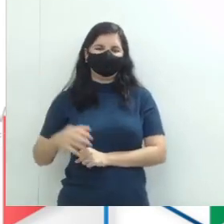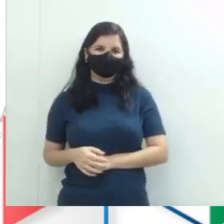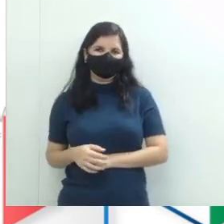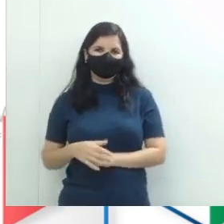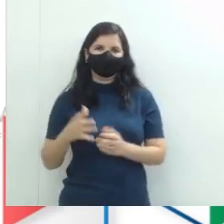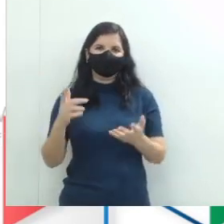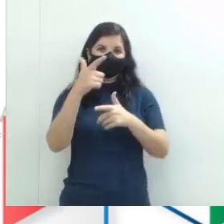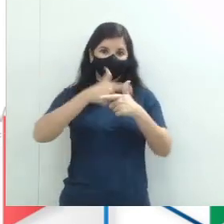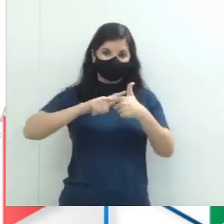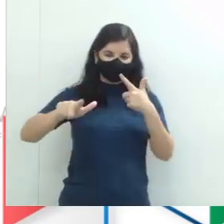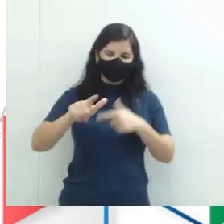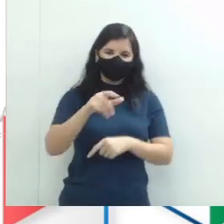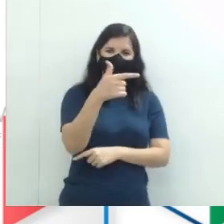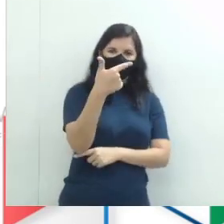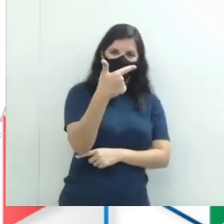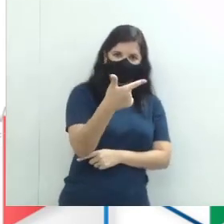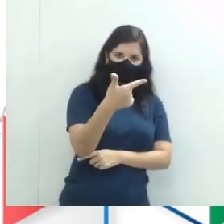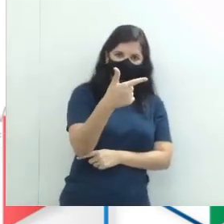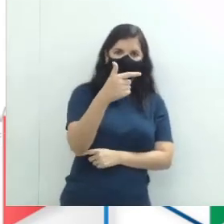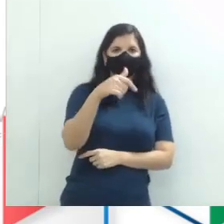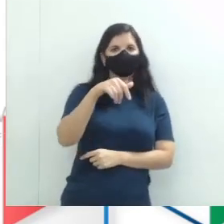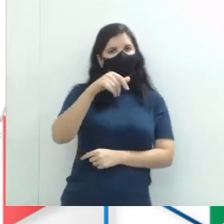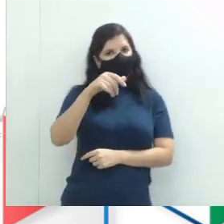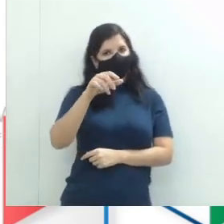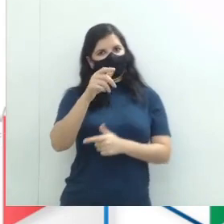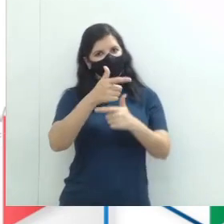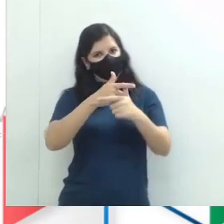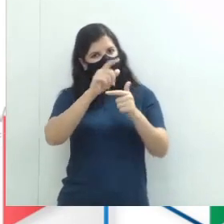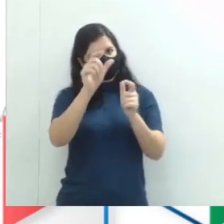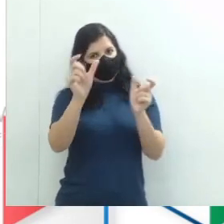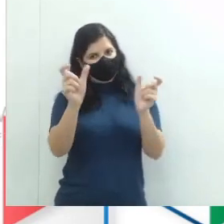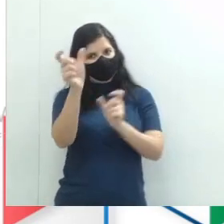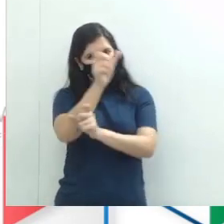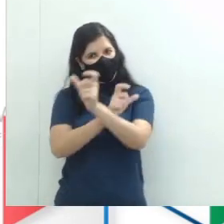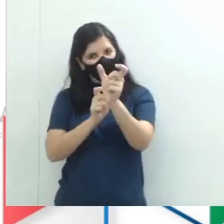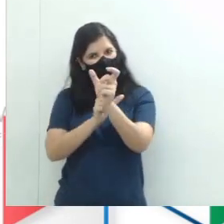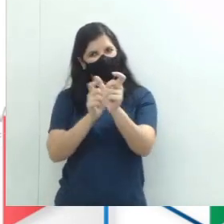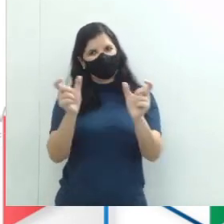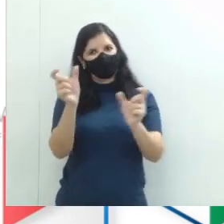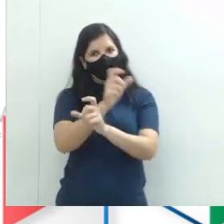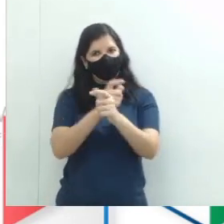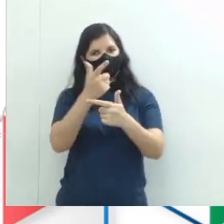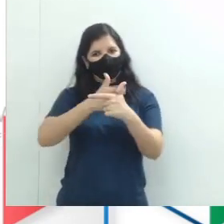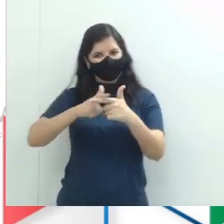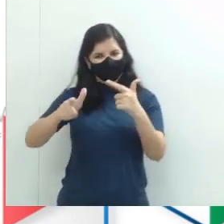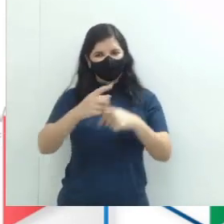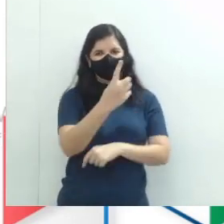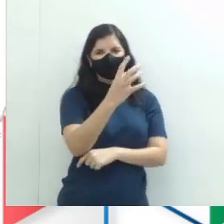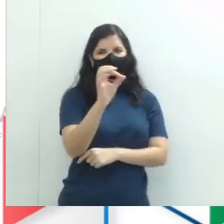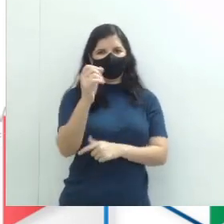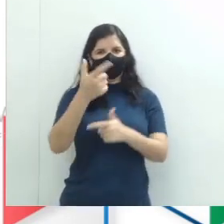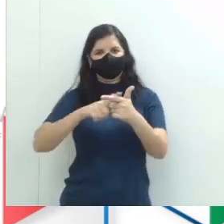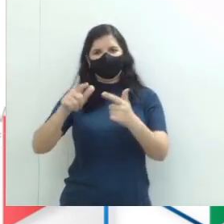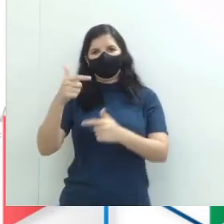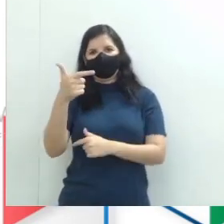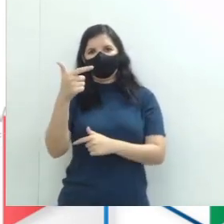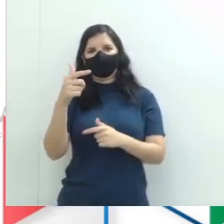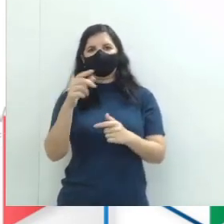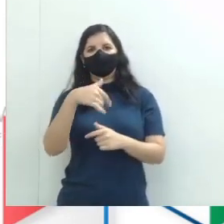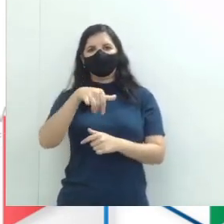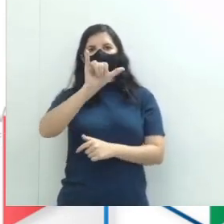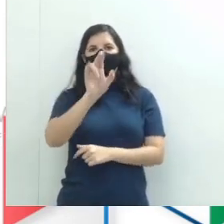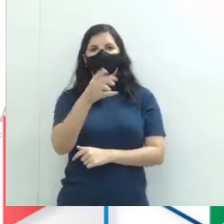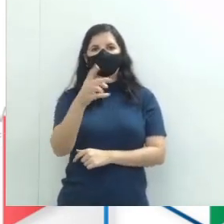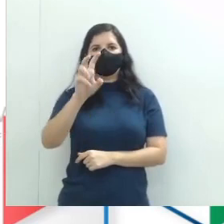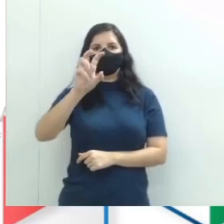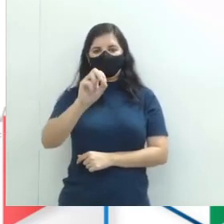E dividido por 2, porque esse 2 vai passar para o segundo membro dividindo, eu vou ter y igual a 50,